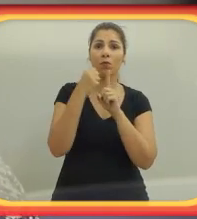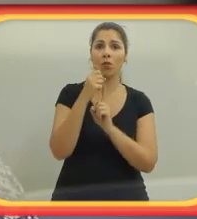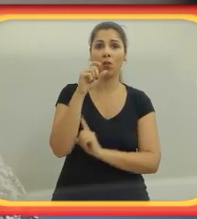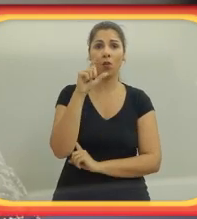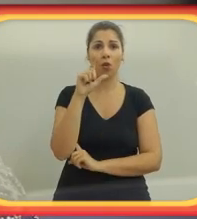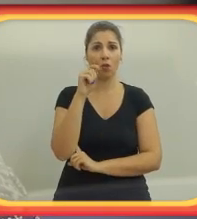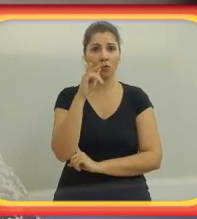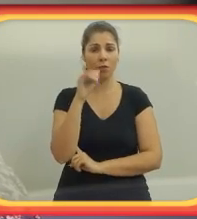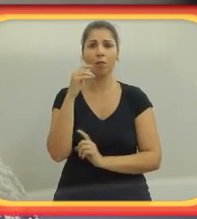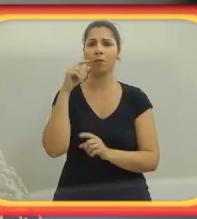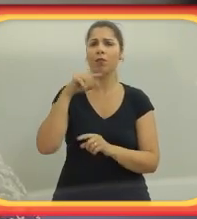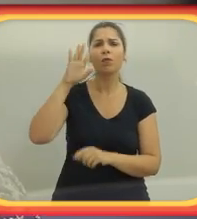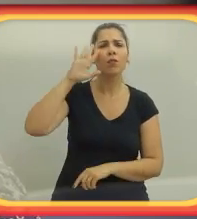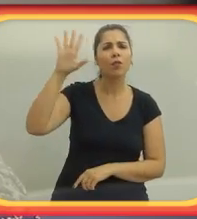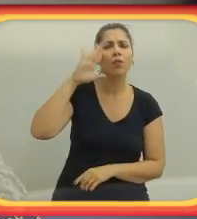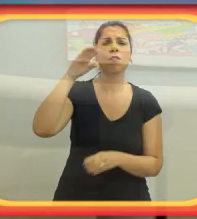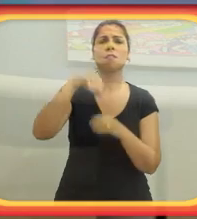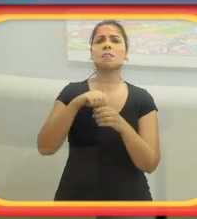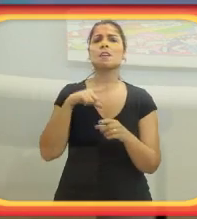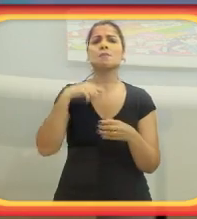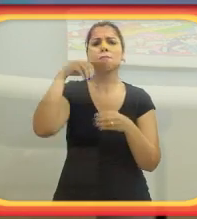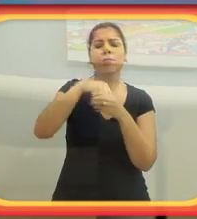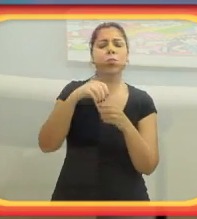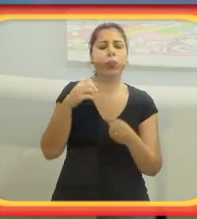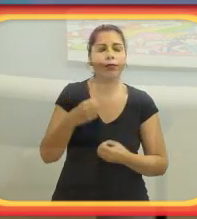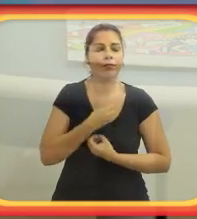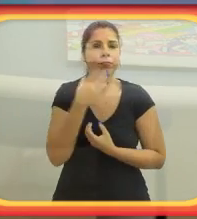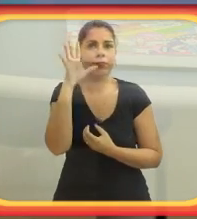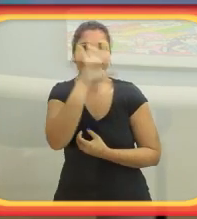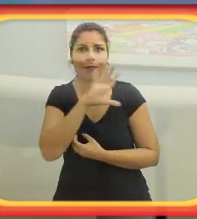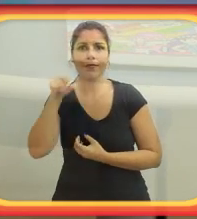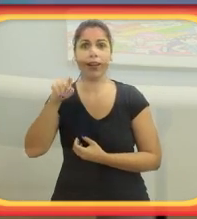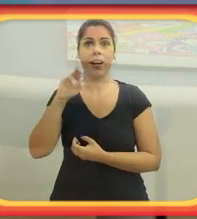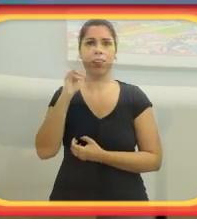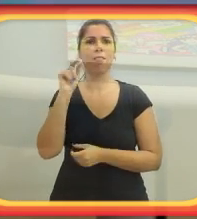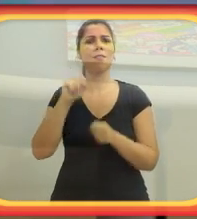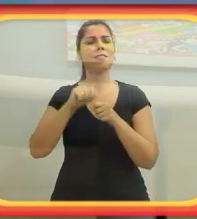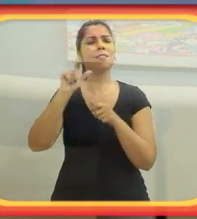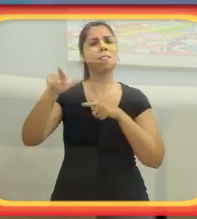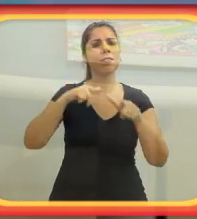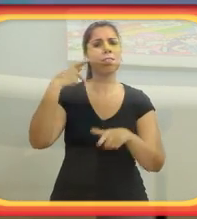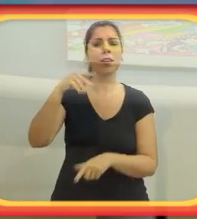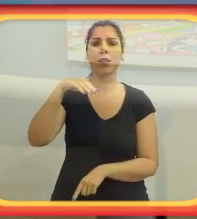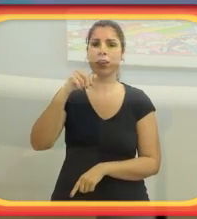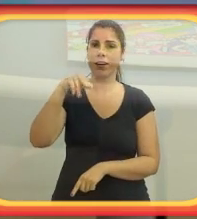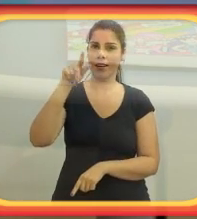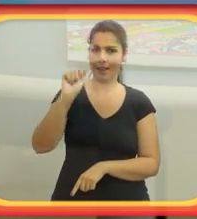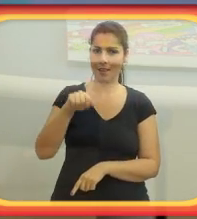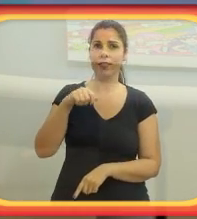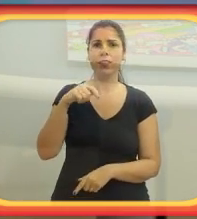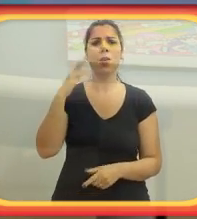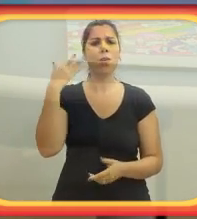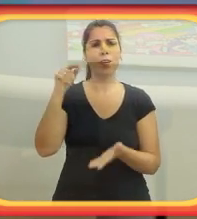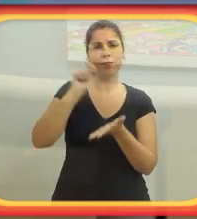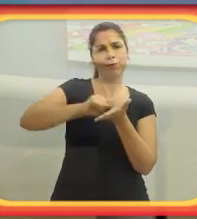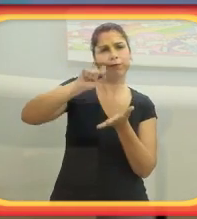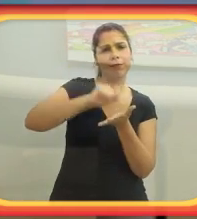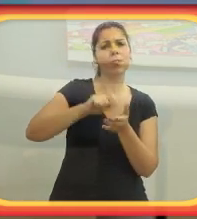que o autismo dela demonstrava. Em algumas disciplinas como sociologia, filosofia, que